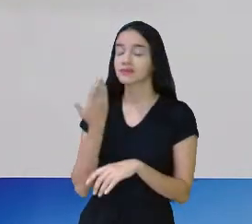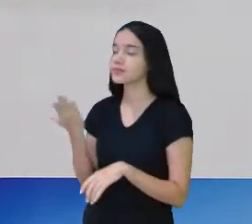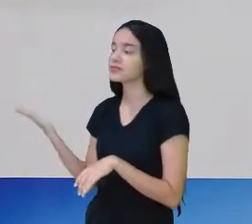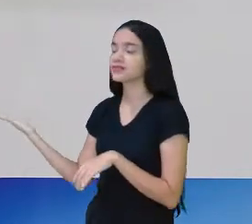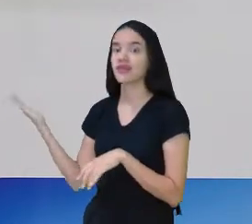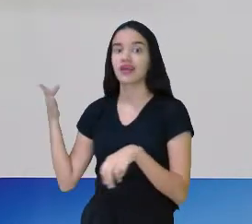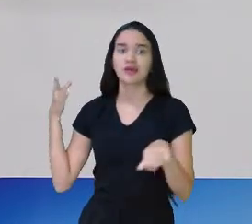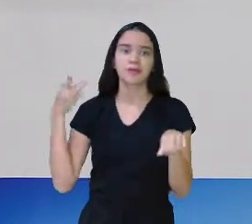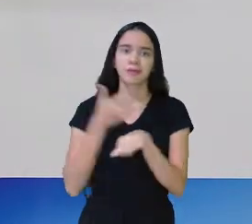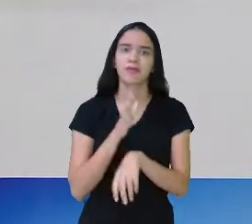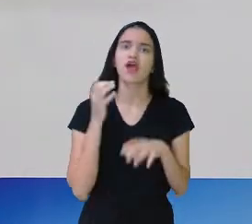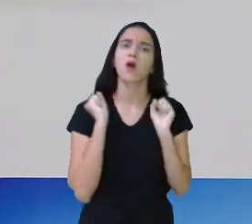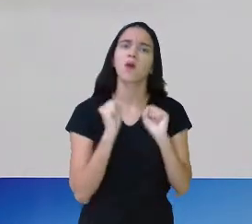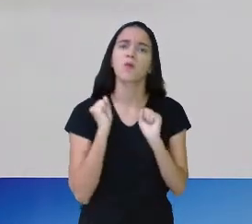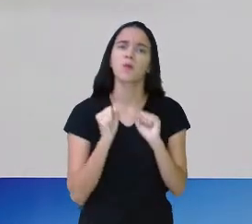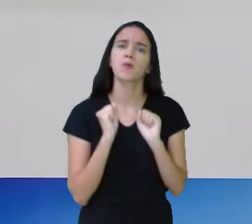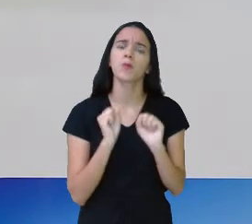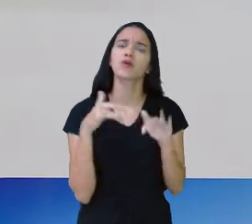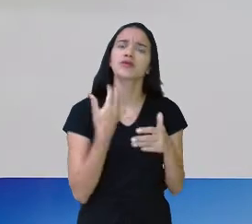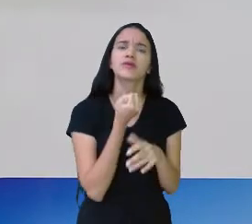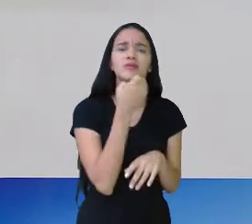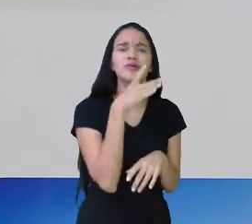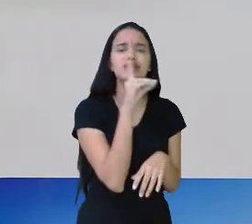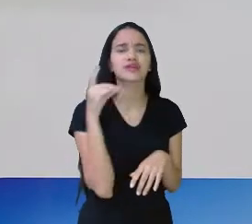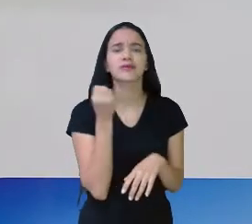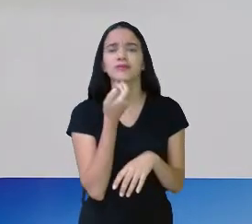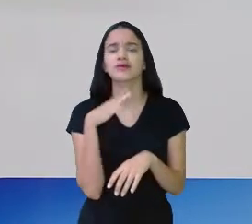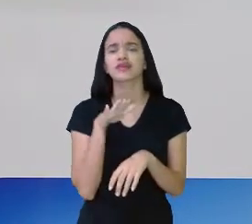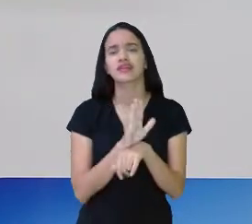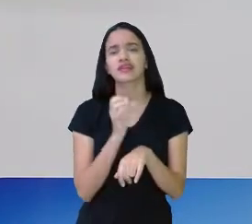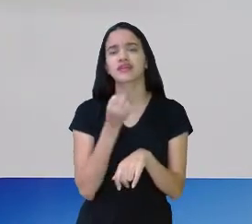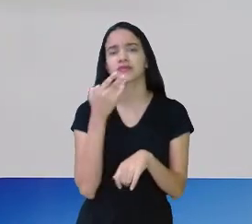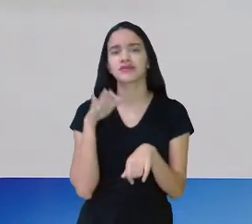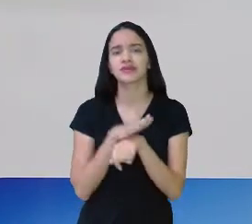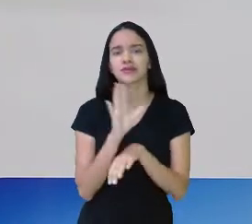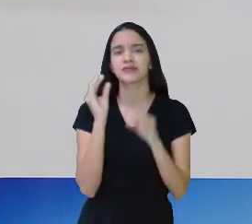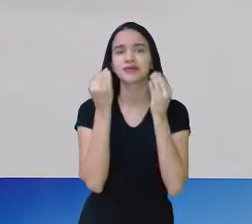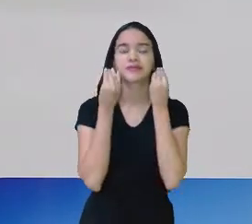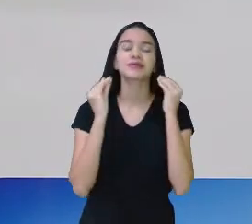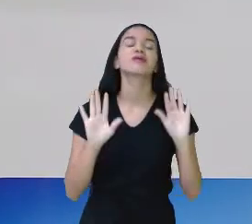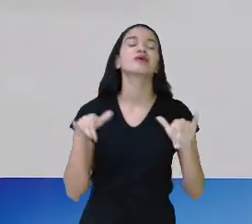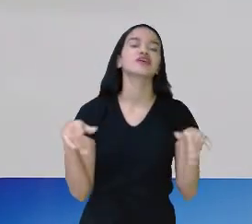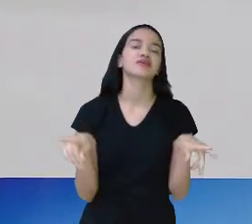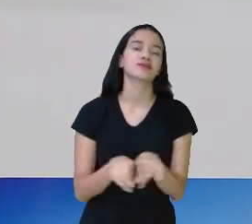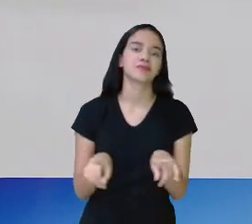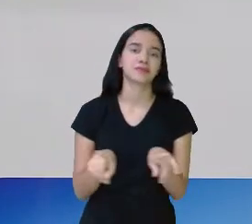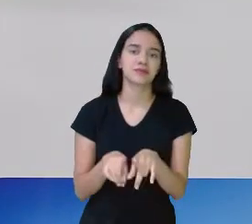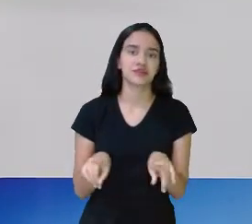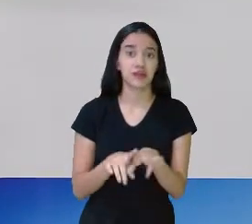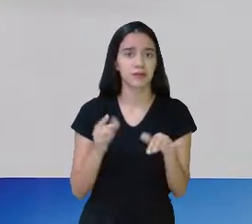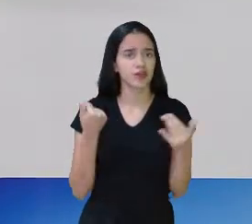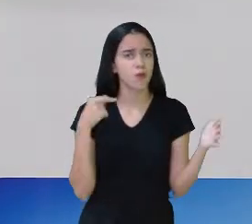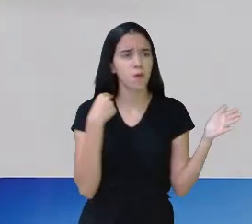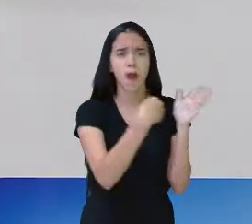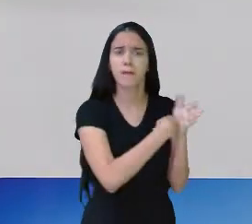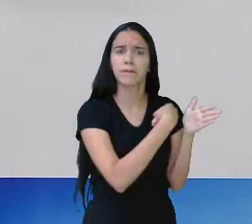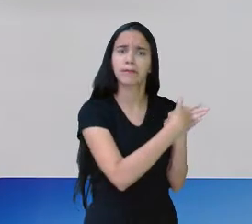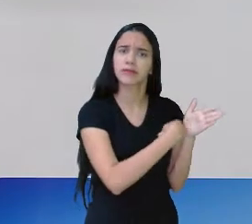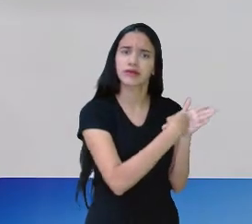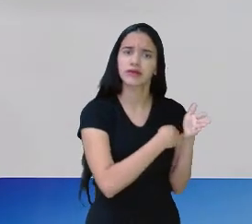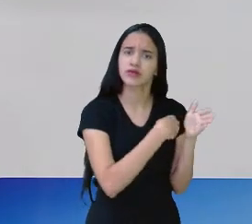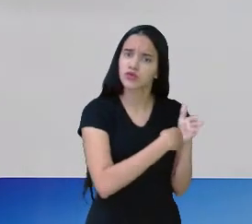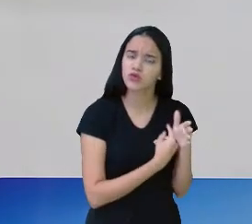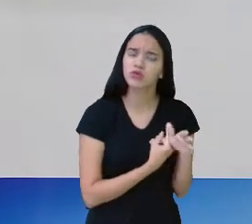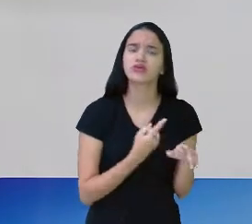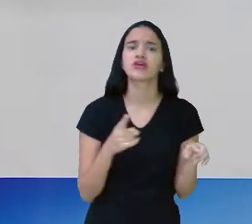tua mensagem. Pode mandar uma mensagem de bom dia, boa tarde, boa noite, pode mandar beijo, pode mandar uma pergunta,